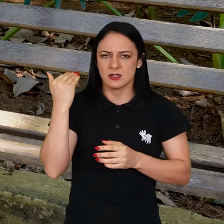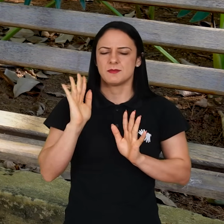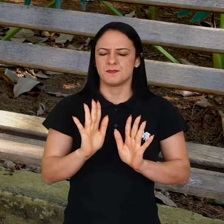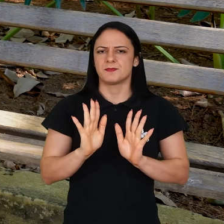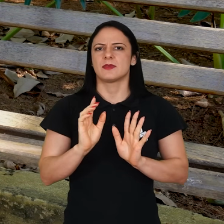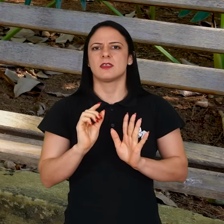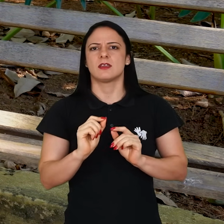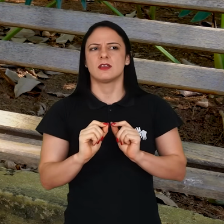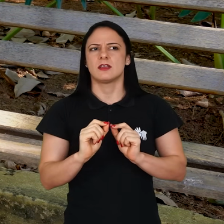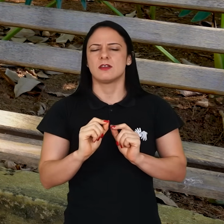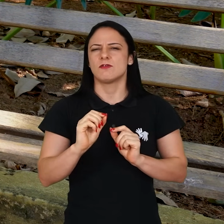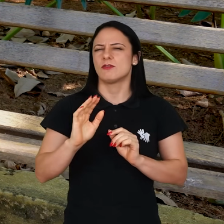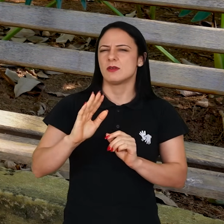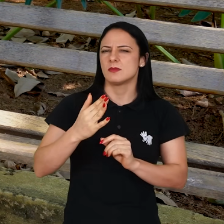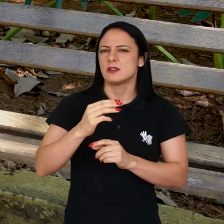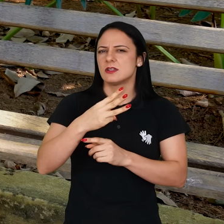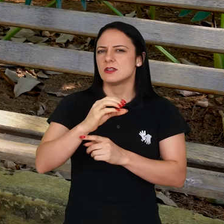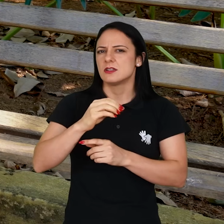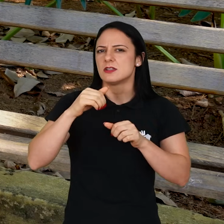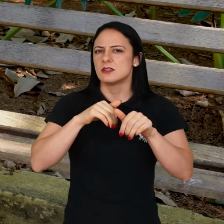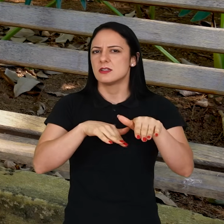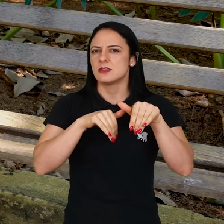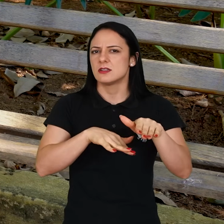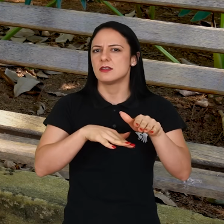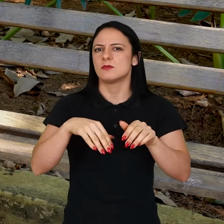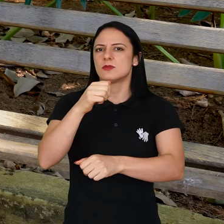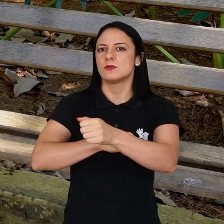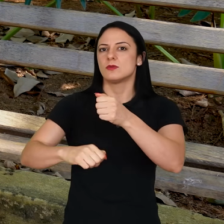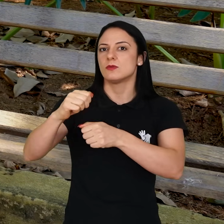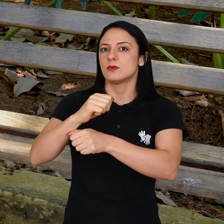Alvim, em 30 de setembro de